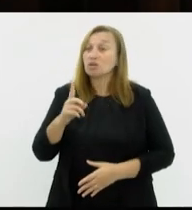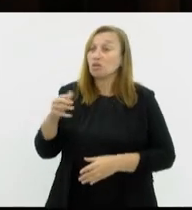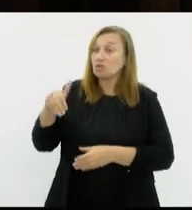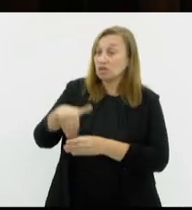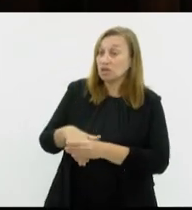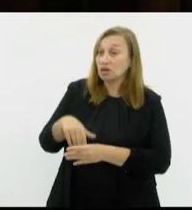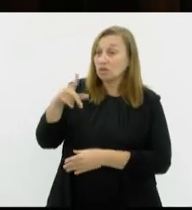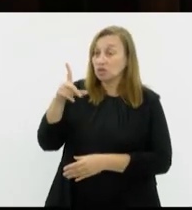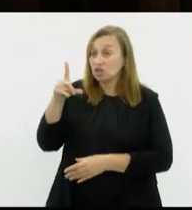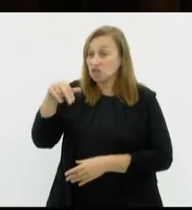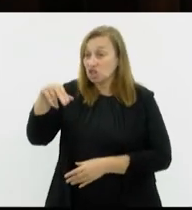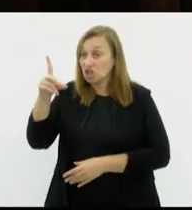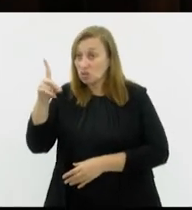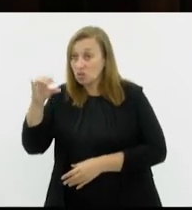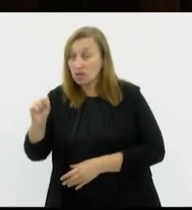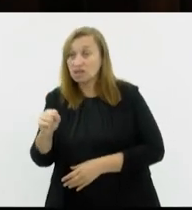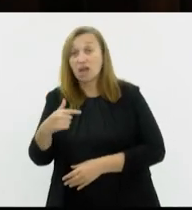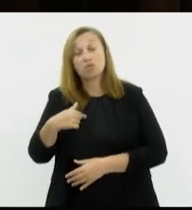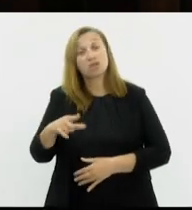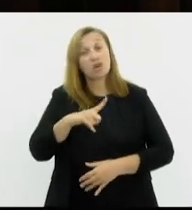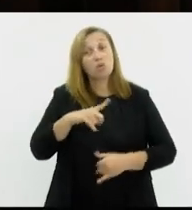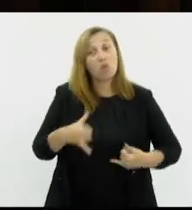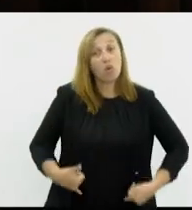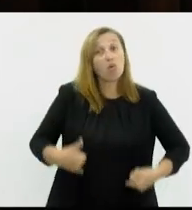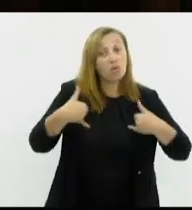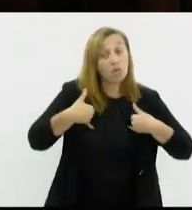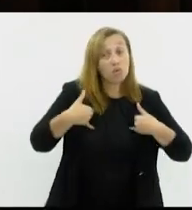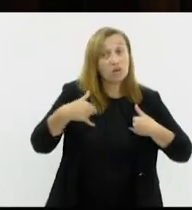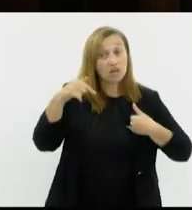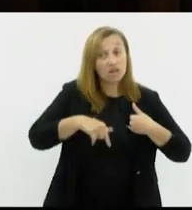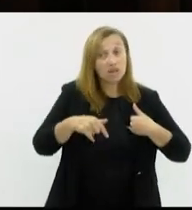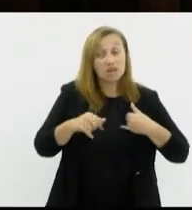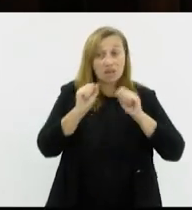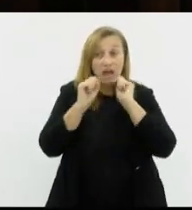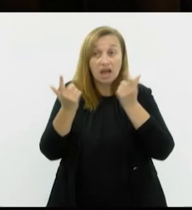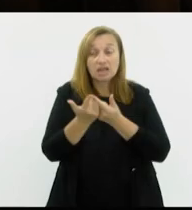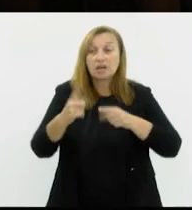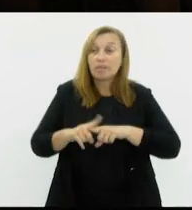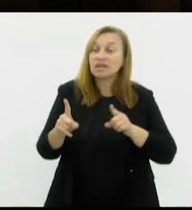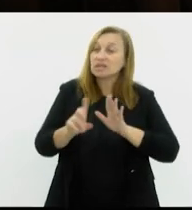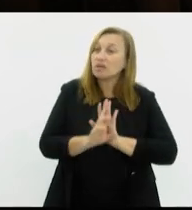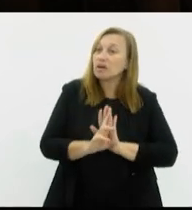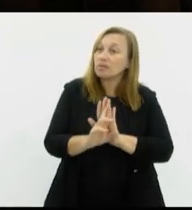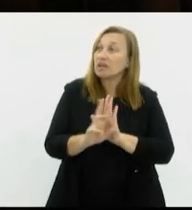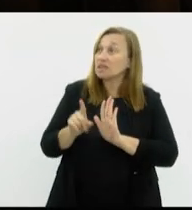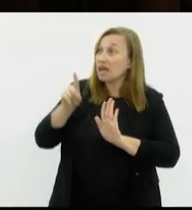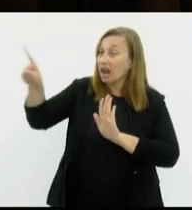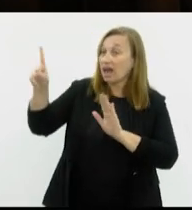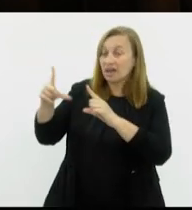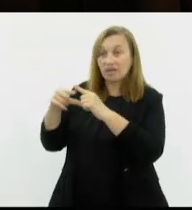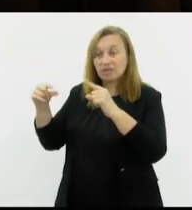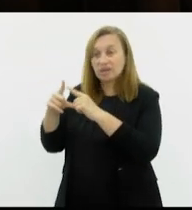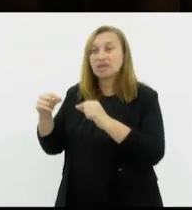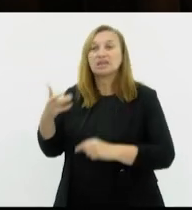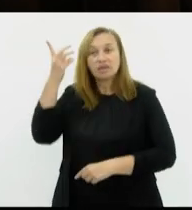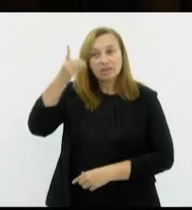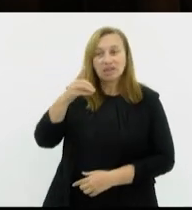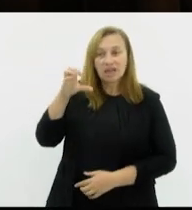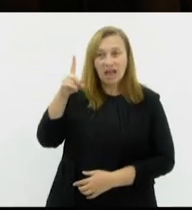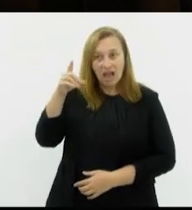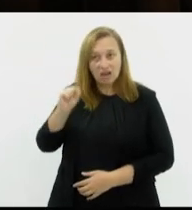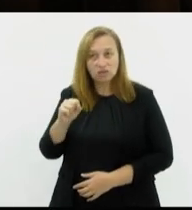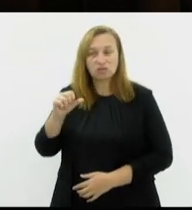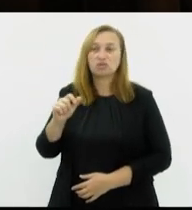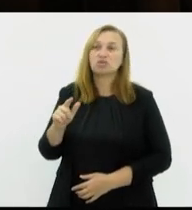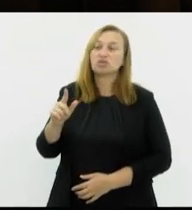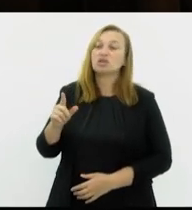para o meu eleitor que eu tenho muito orgulho de estar aqui, mas que, infelizmente, a gente não pode votar. Mas tenho grandes representantes lá em Brasília, como o deputado Carlos Jordi, que com